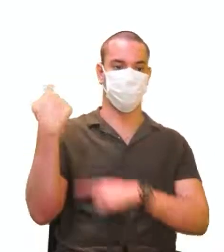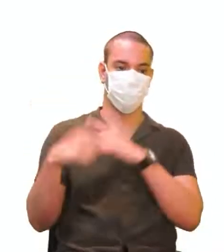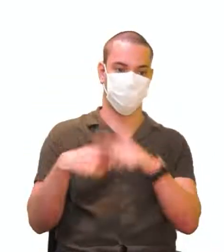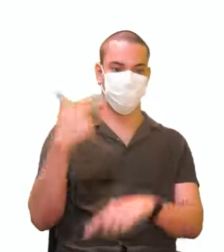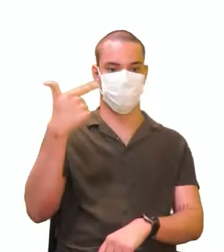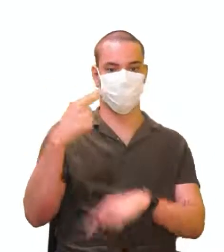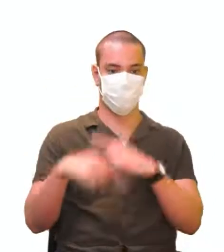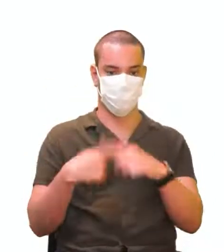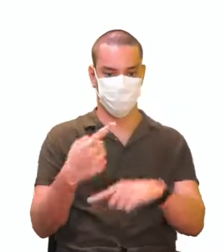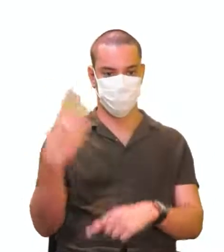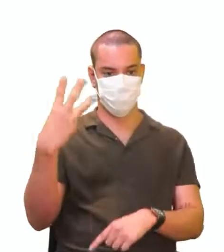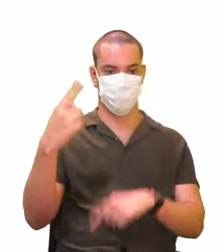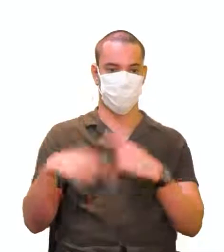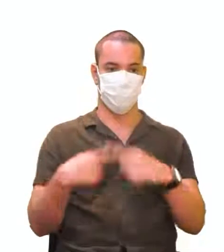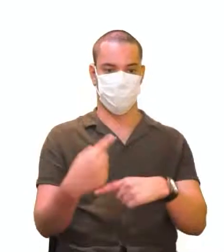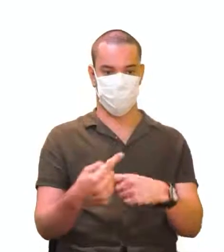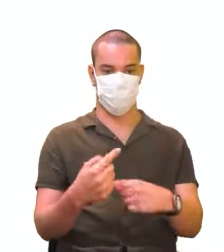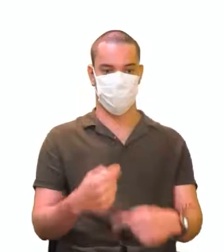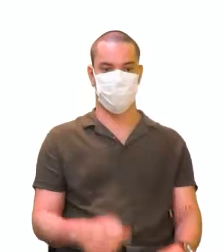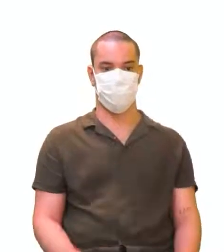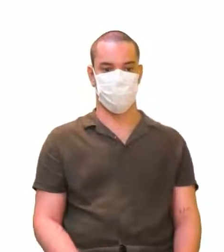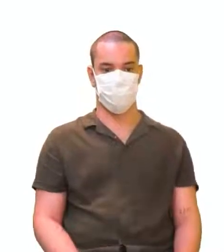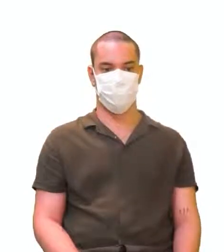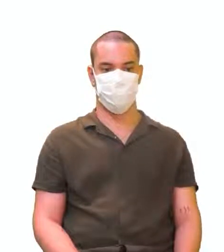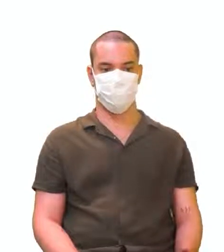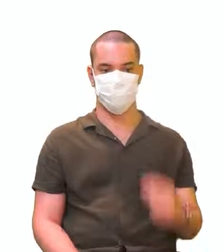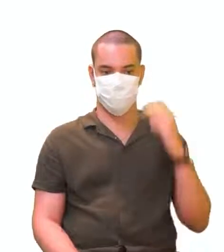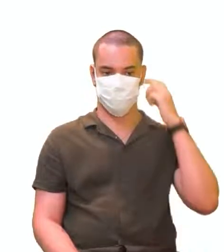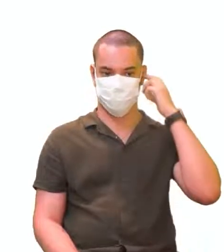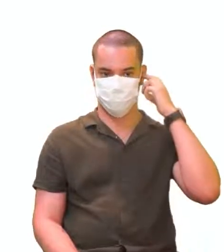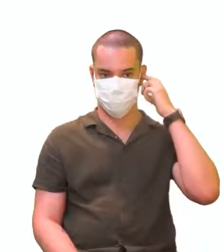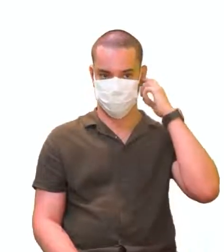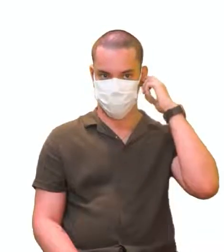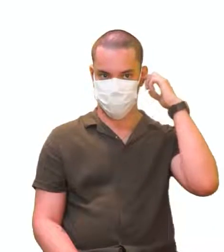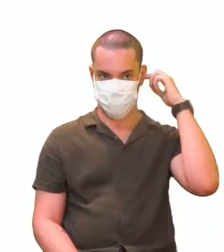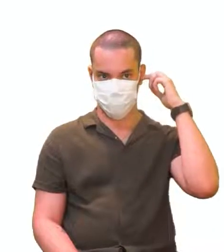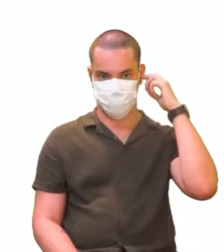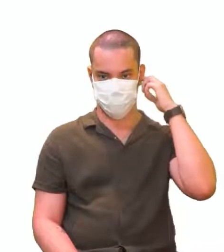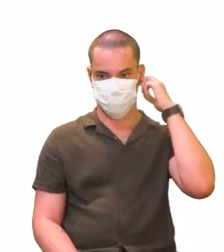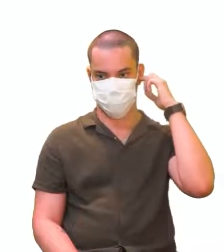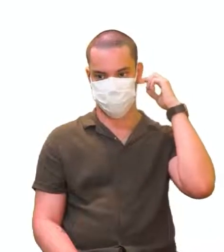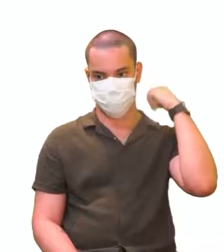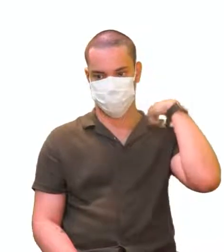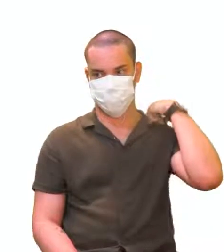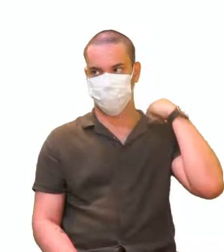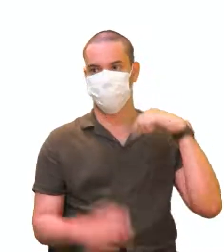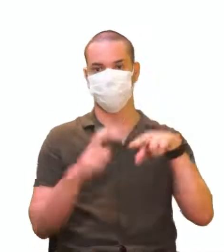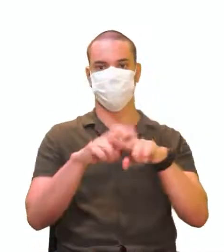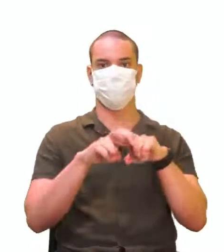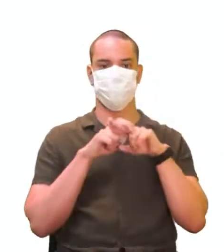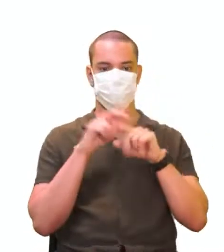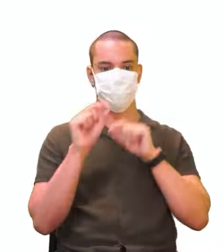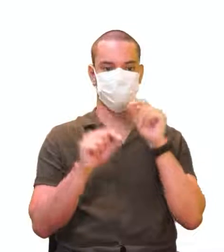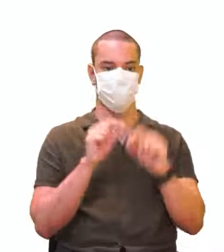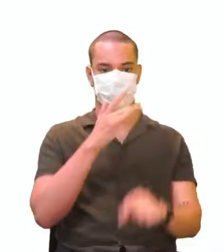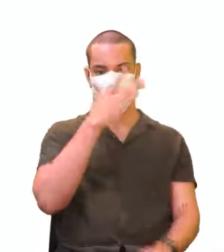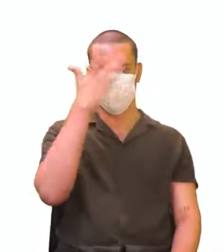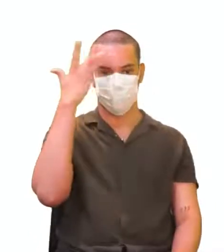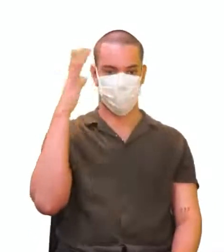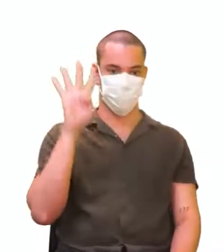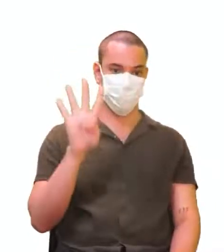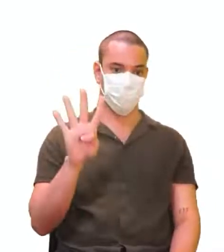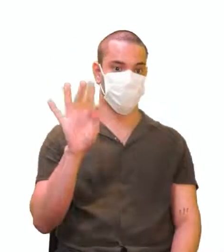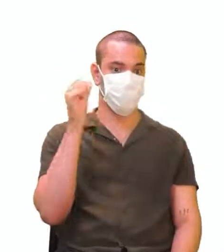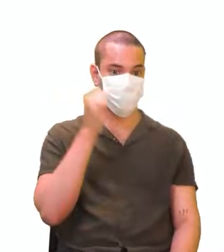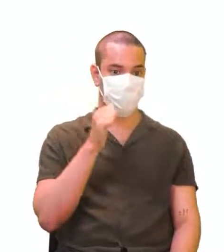geração, terceira geração. Vamos devagar aqui. Então, o indivíduo 4, que é uma